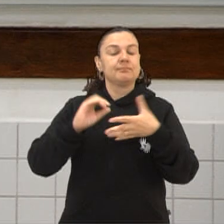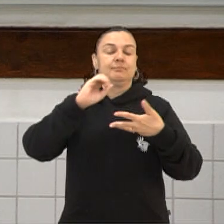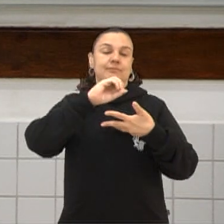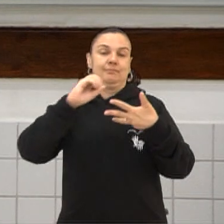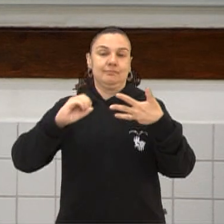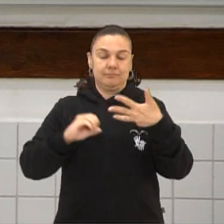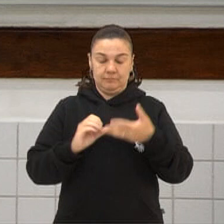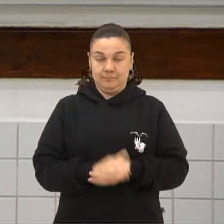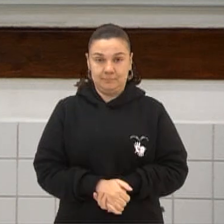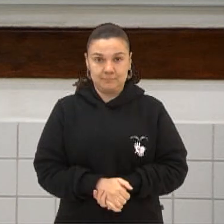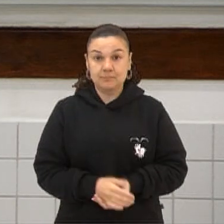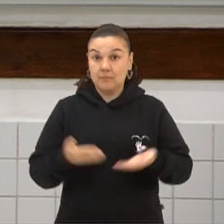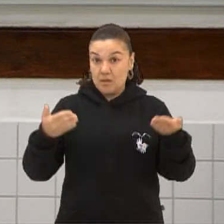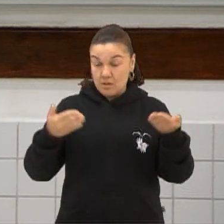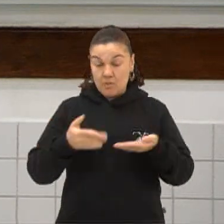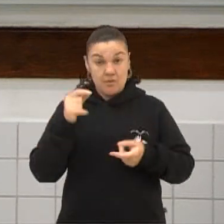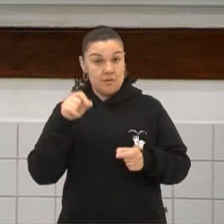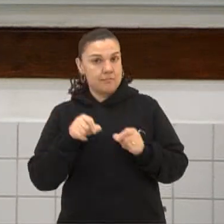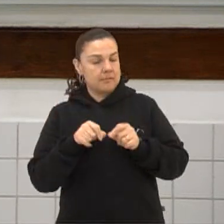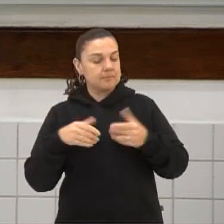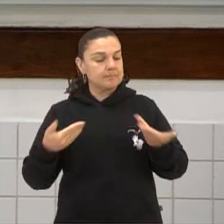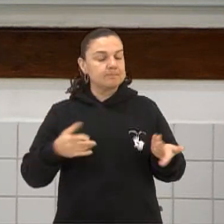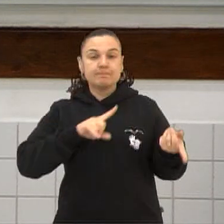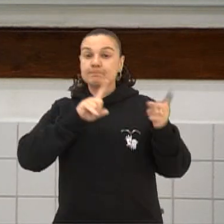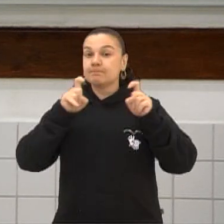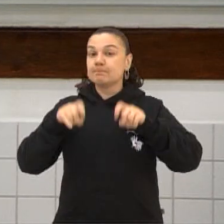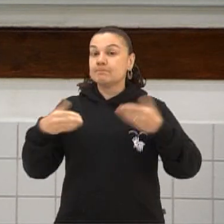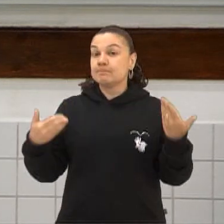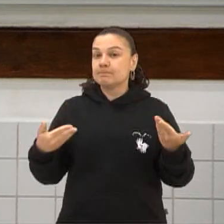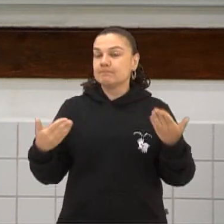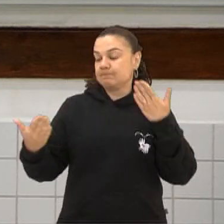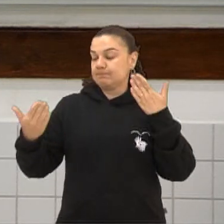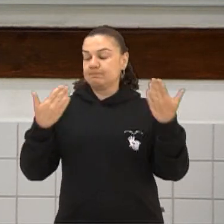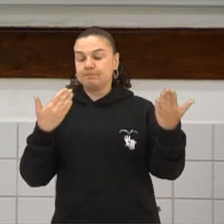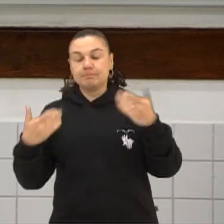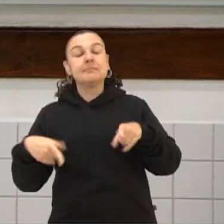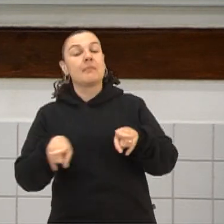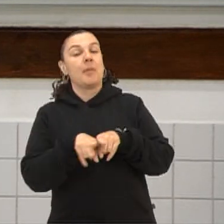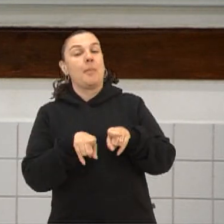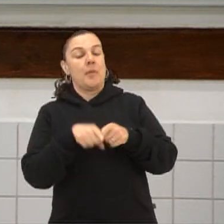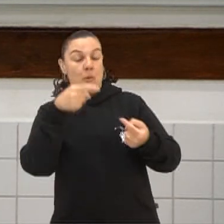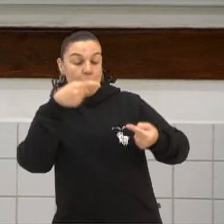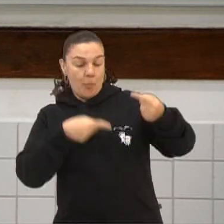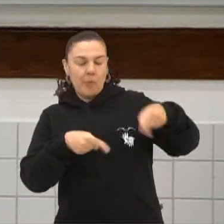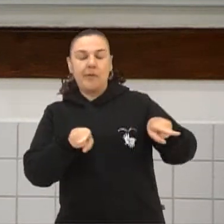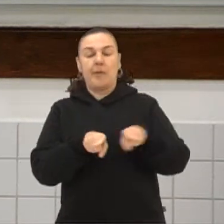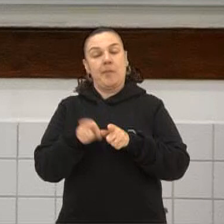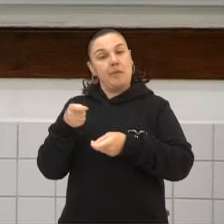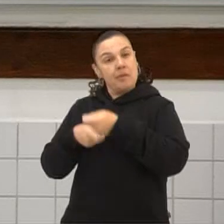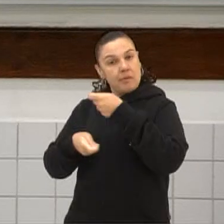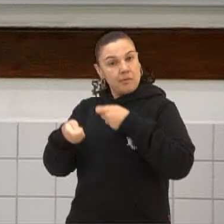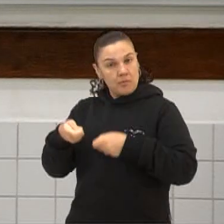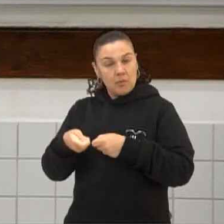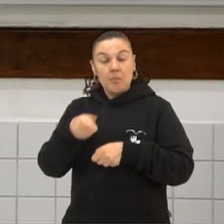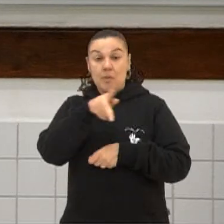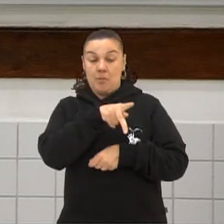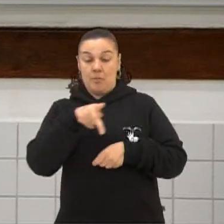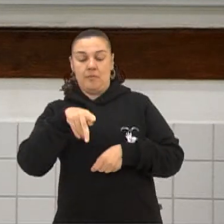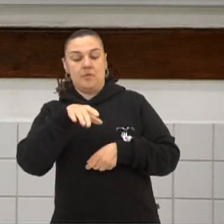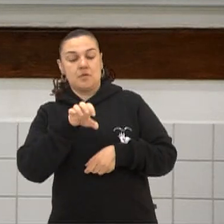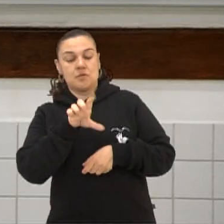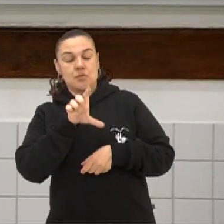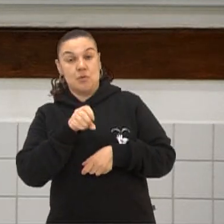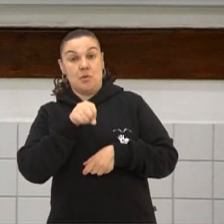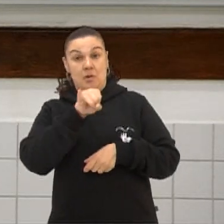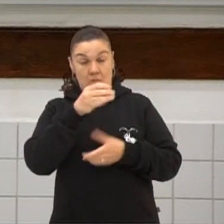Então, nós entramos nessa questão da política e da economia, que foi levantada pelo professor Eloy Correia na nossa